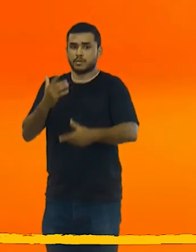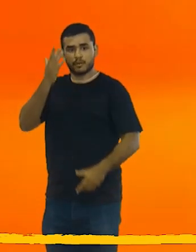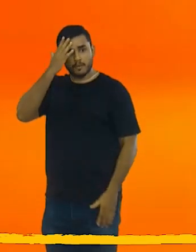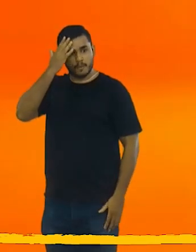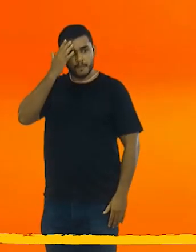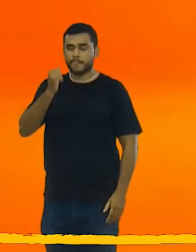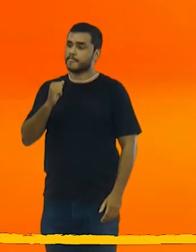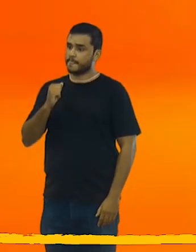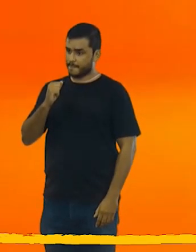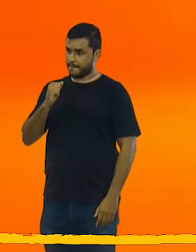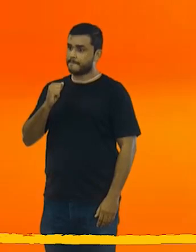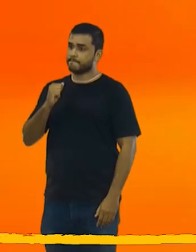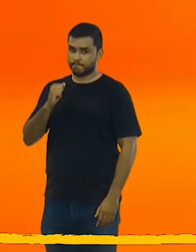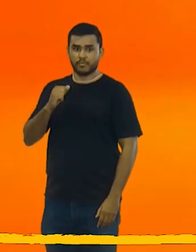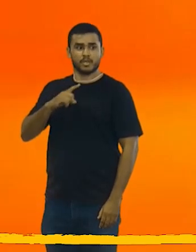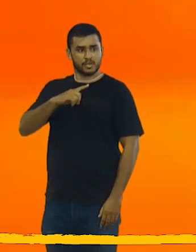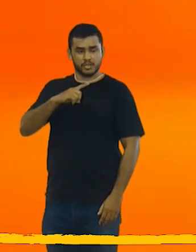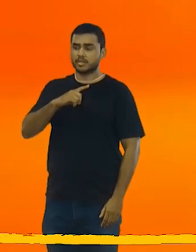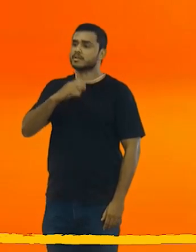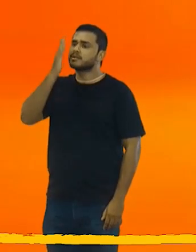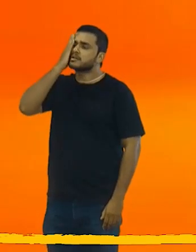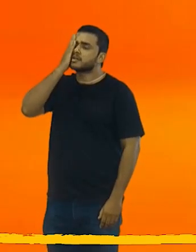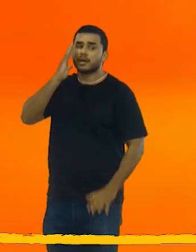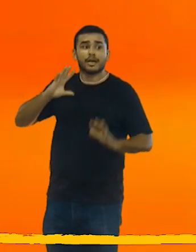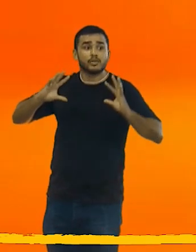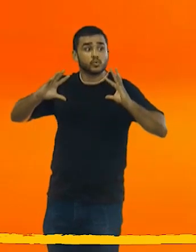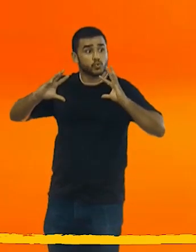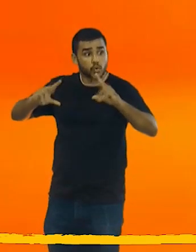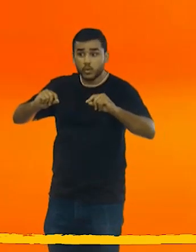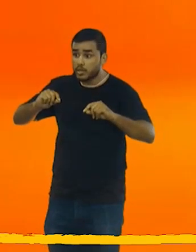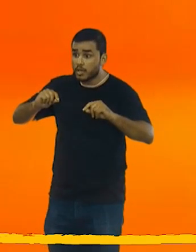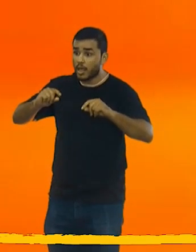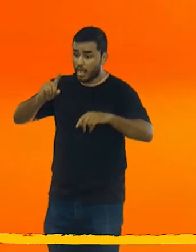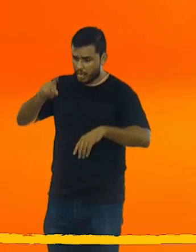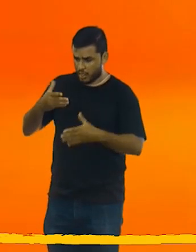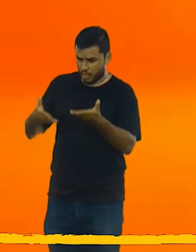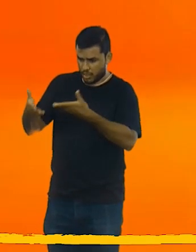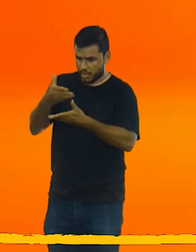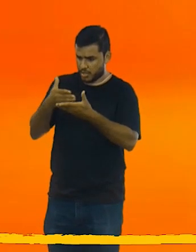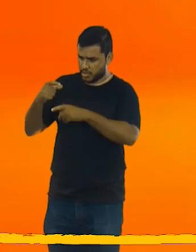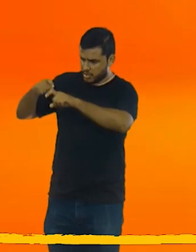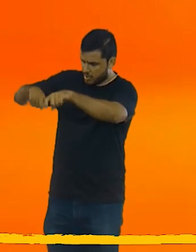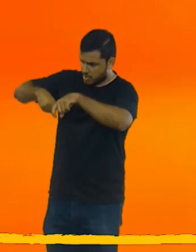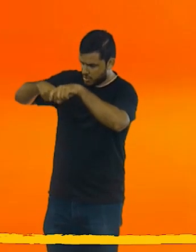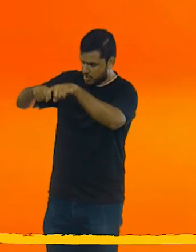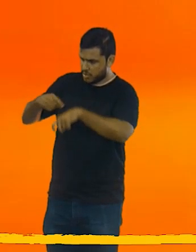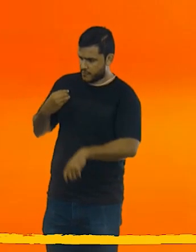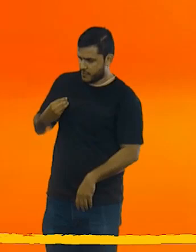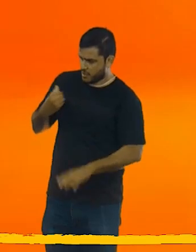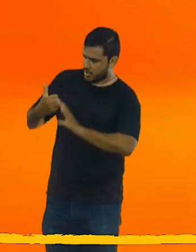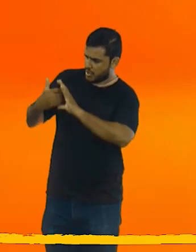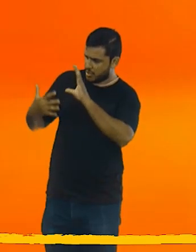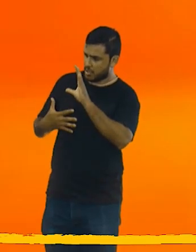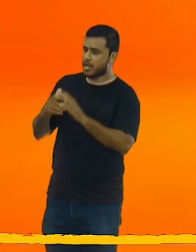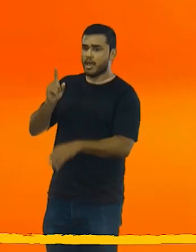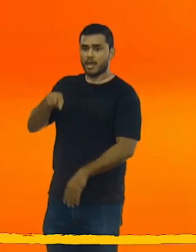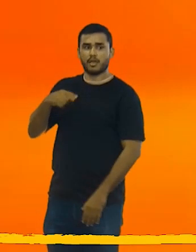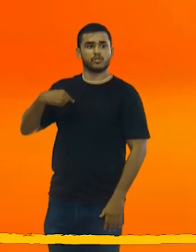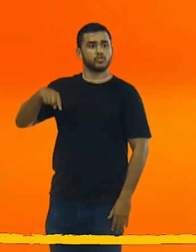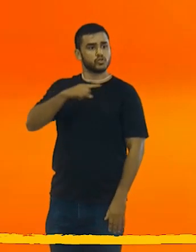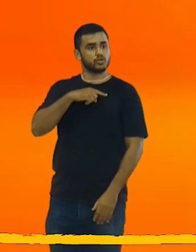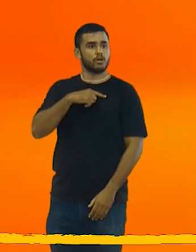a assimetria nas relações sociais no sertão, fazem parte do nosso DNA.